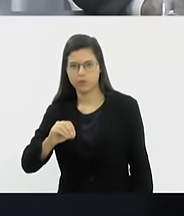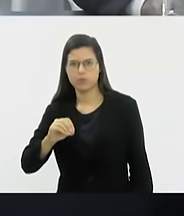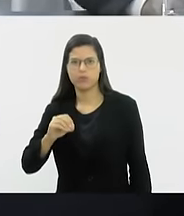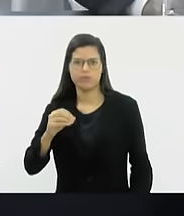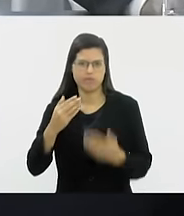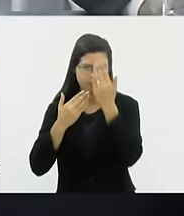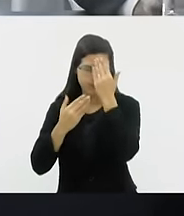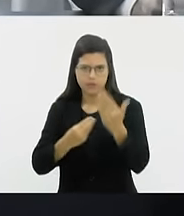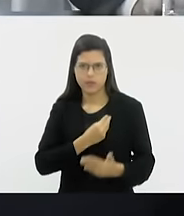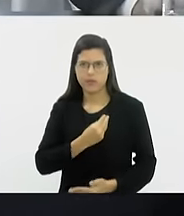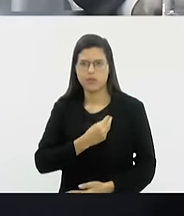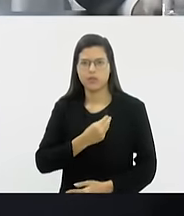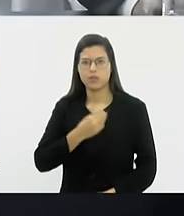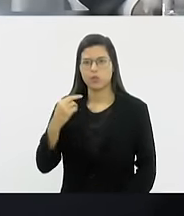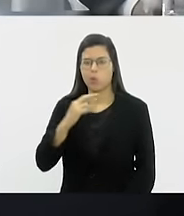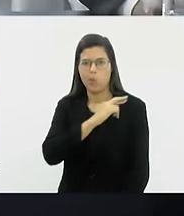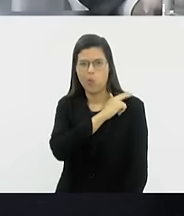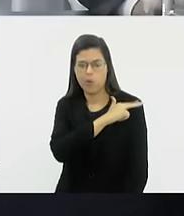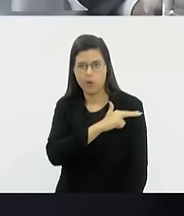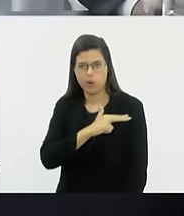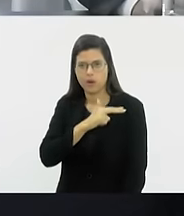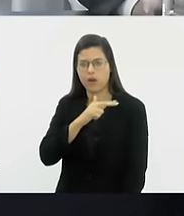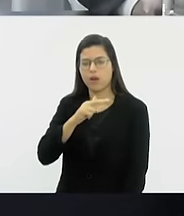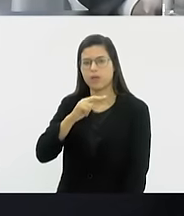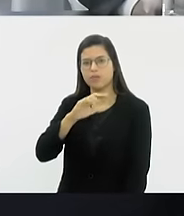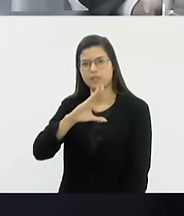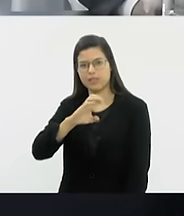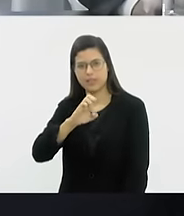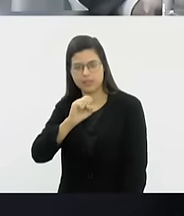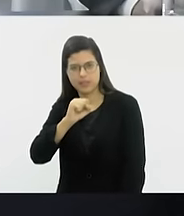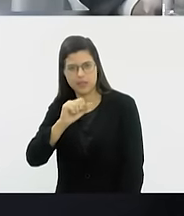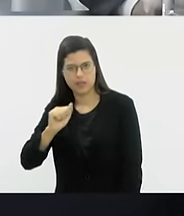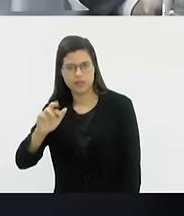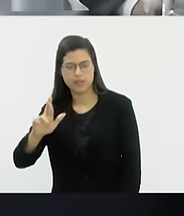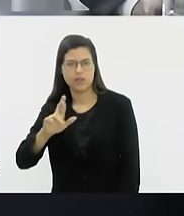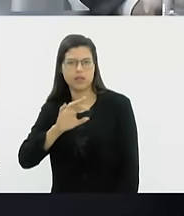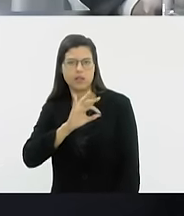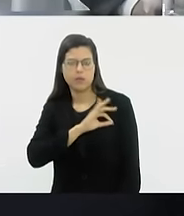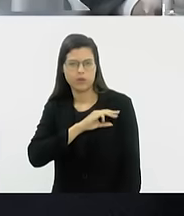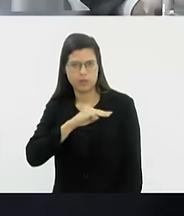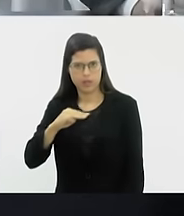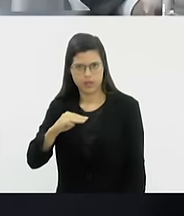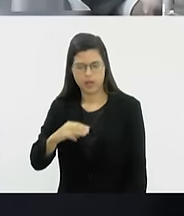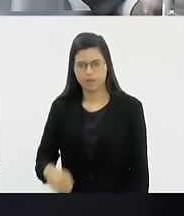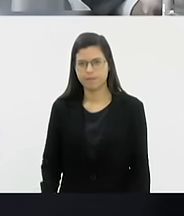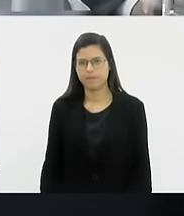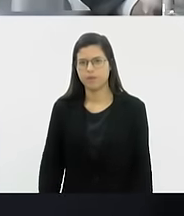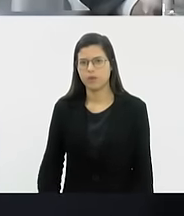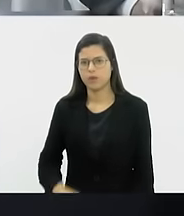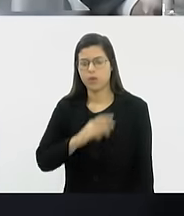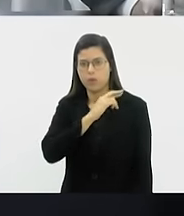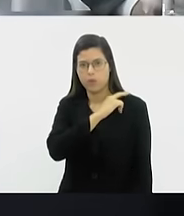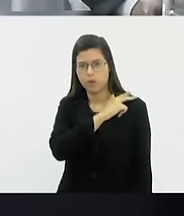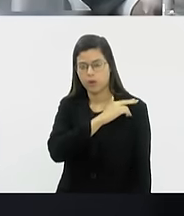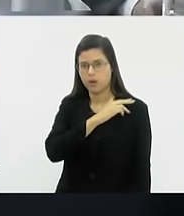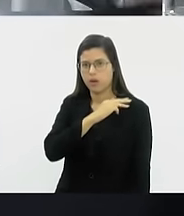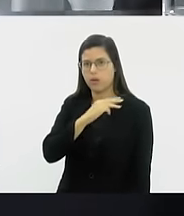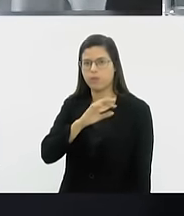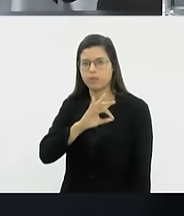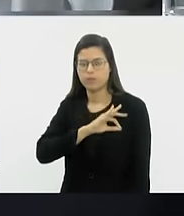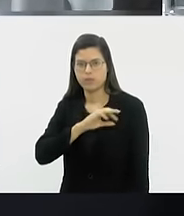Tenente-Coronel Plínio César Macedo, Estado-Maior da Polícia Militar. Coronel Policial